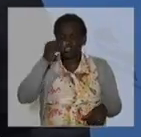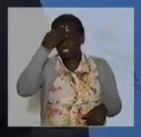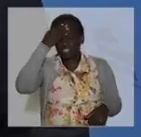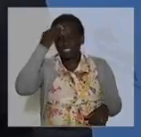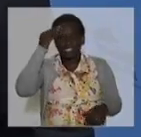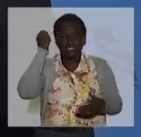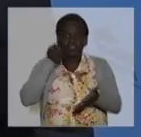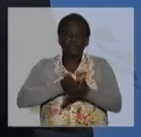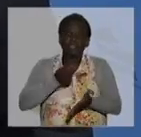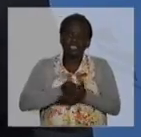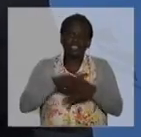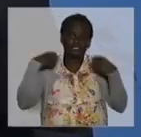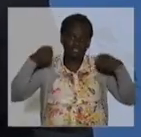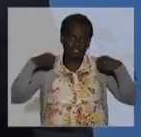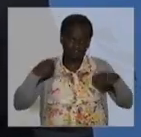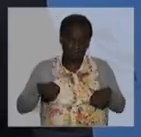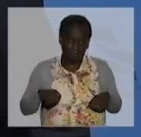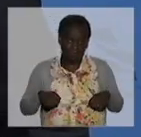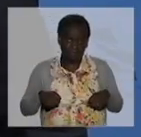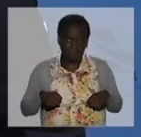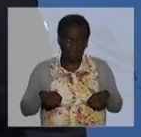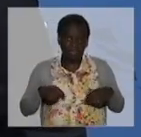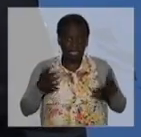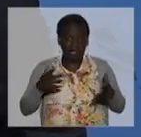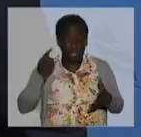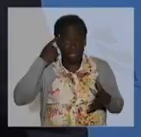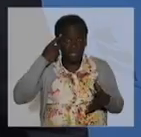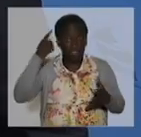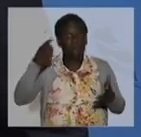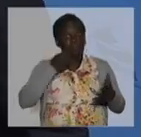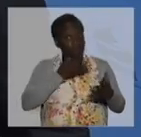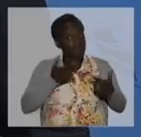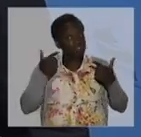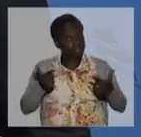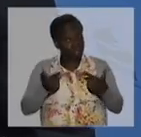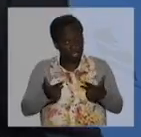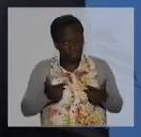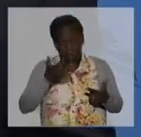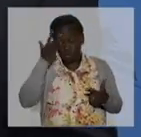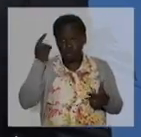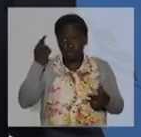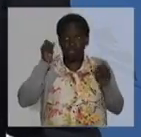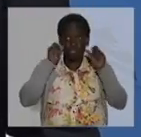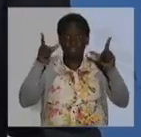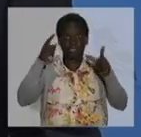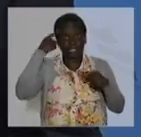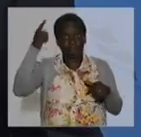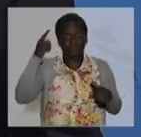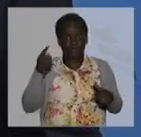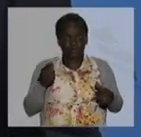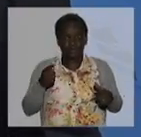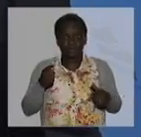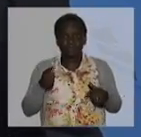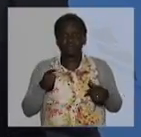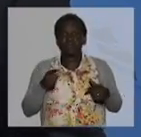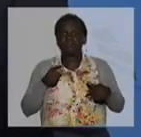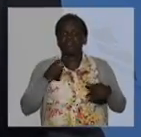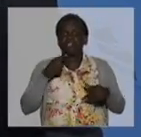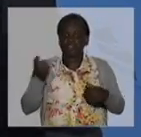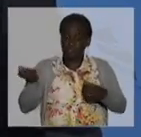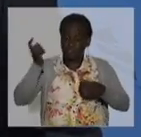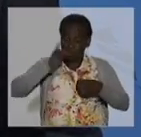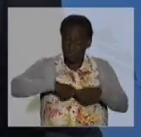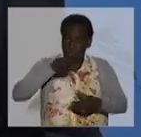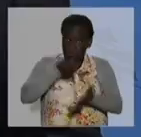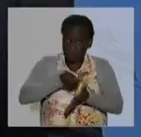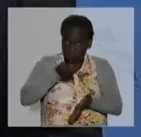da obrigatoriedade da educação física, que felizmente... Alguém despertou. Exatamente, alguém despertou e ela voltou